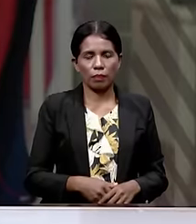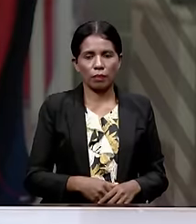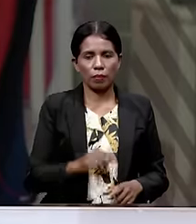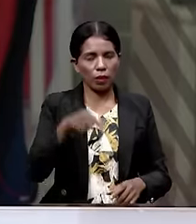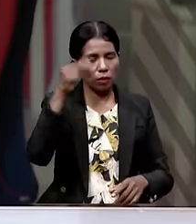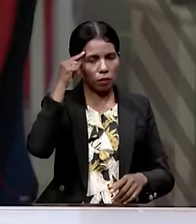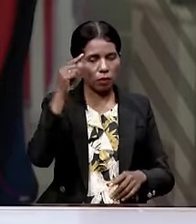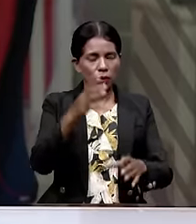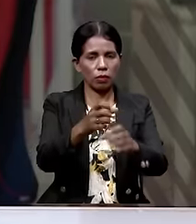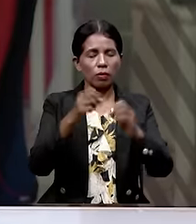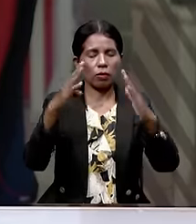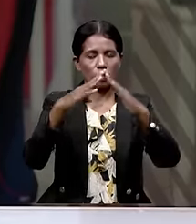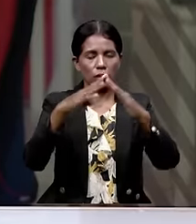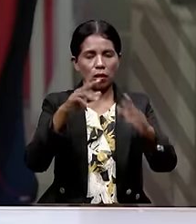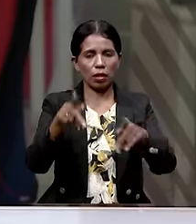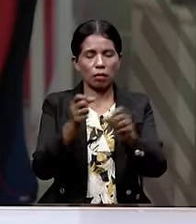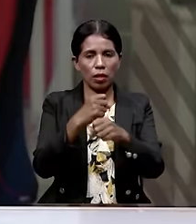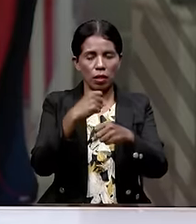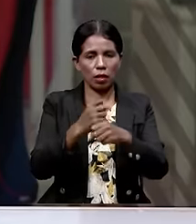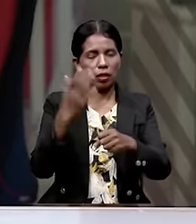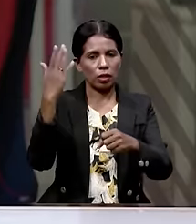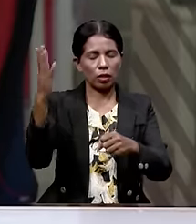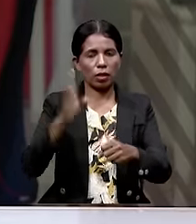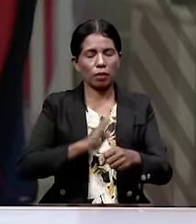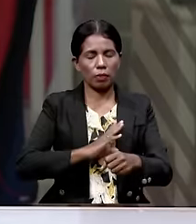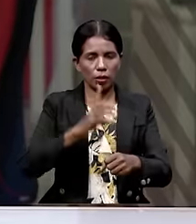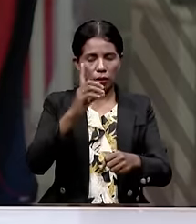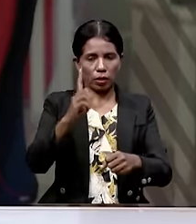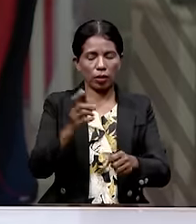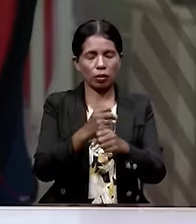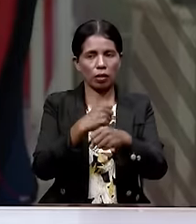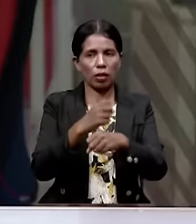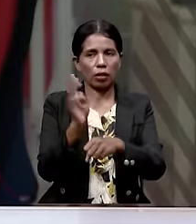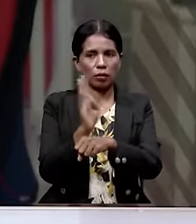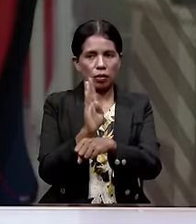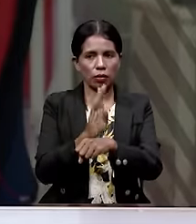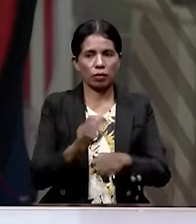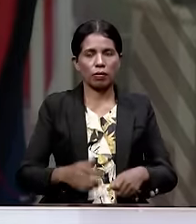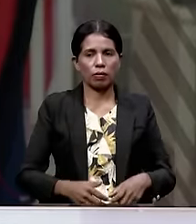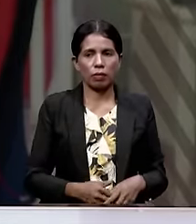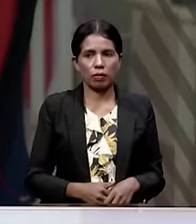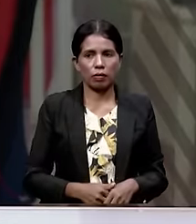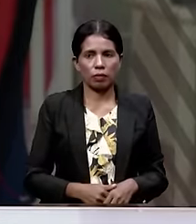Governo sobre uma nebe comunidade Hari e a área Bidau Senghor ho di halo negócio.